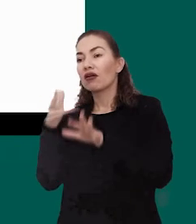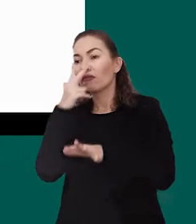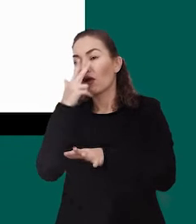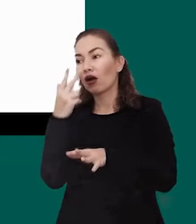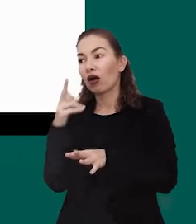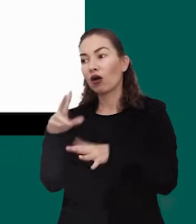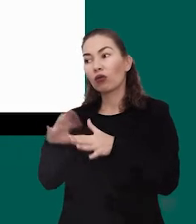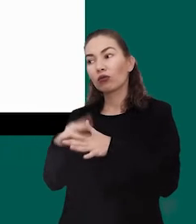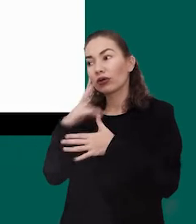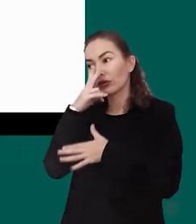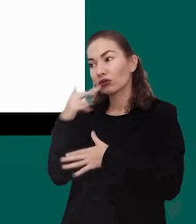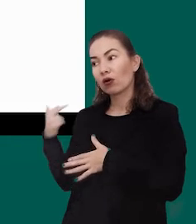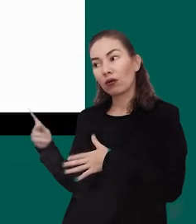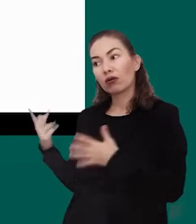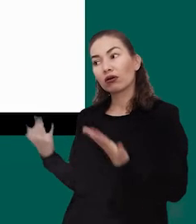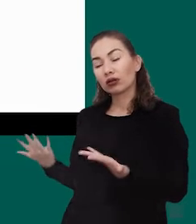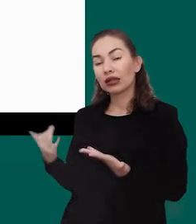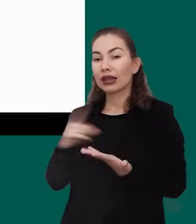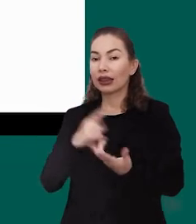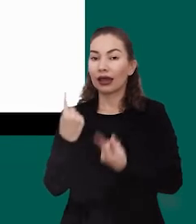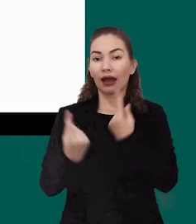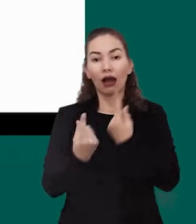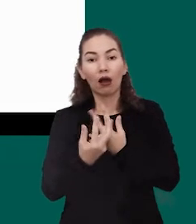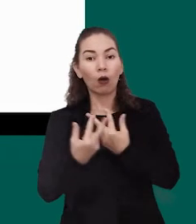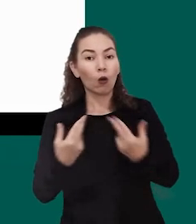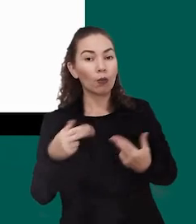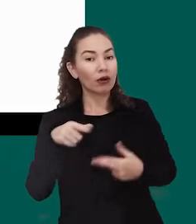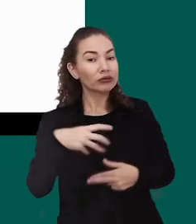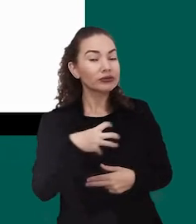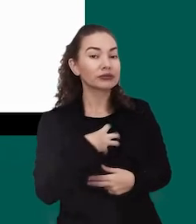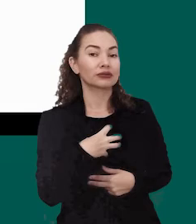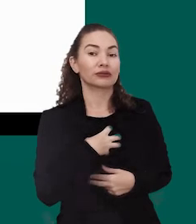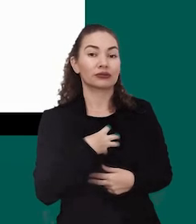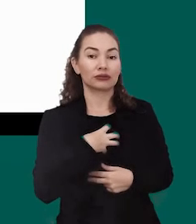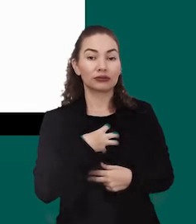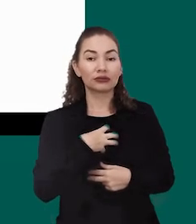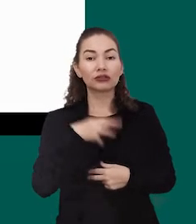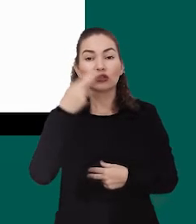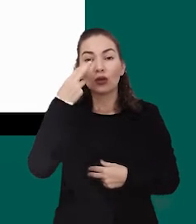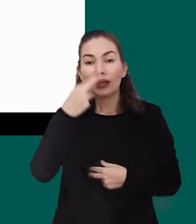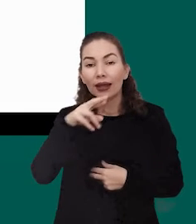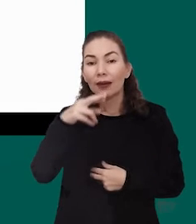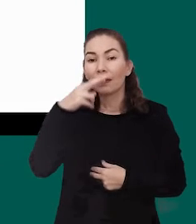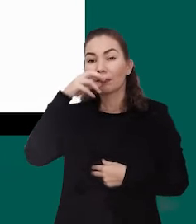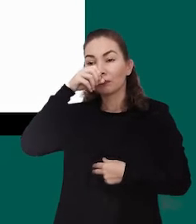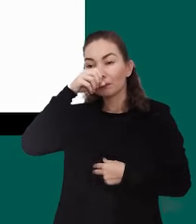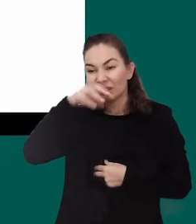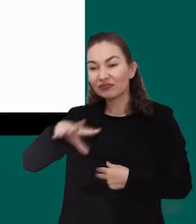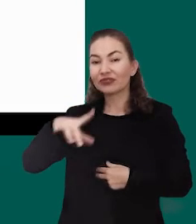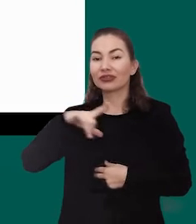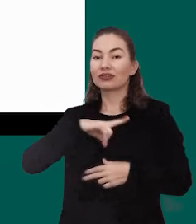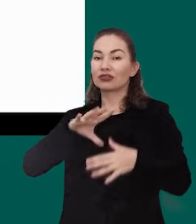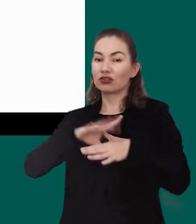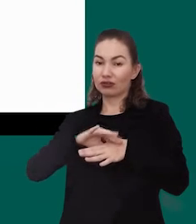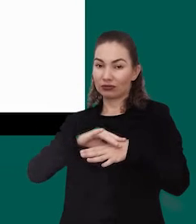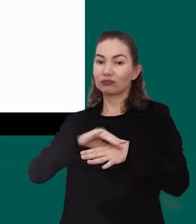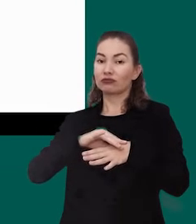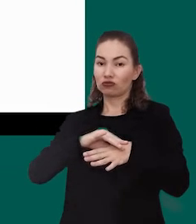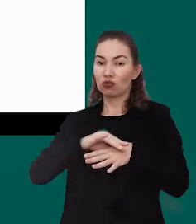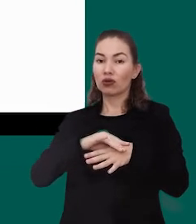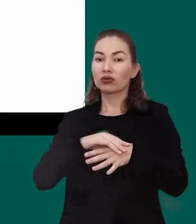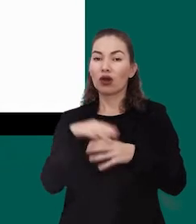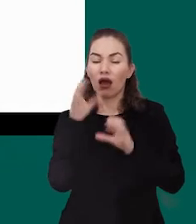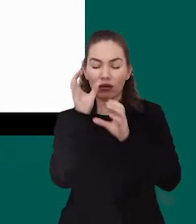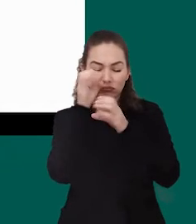àquela outra, né? Ou seja, tem alguma coisa nessa secreção respiratória que acaba causando a doença, e o que havia olhando no